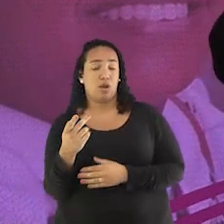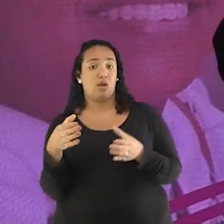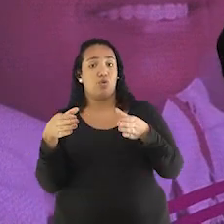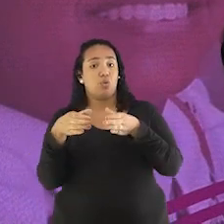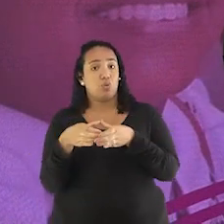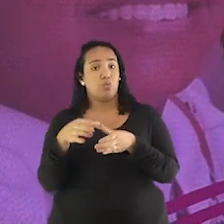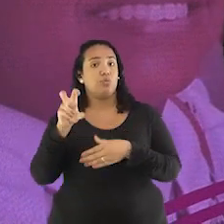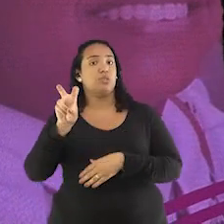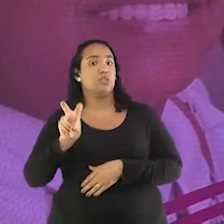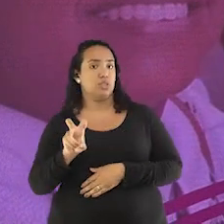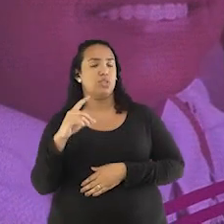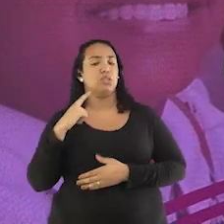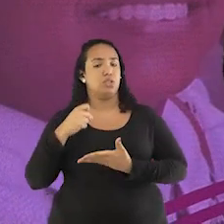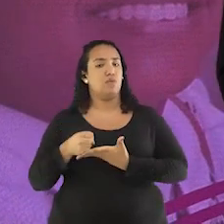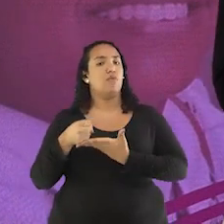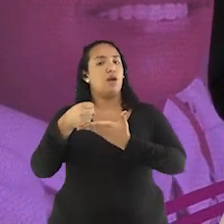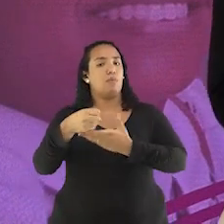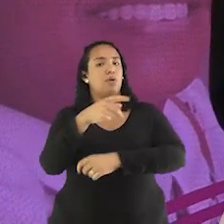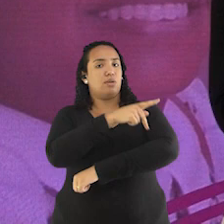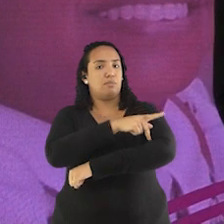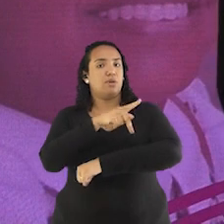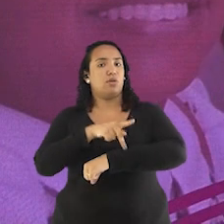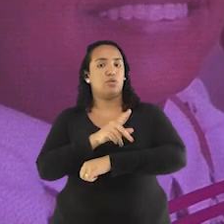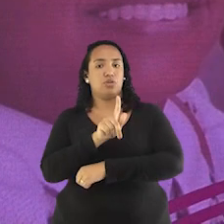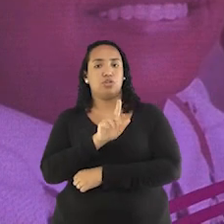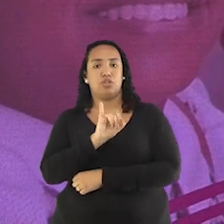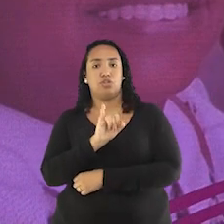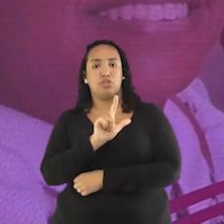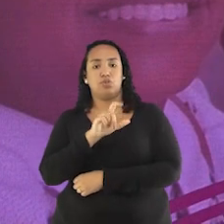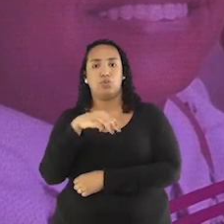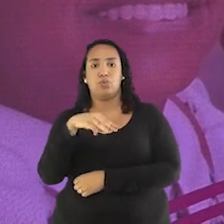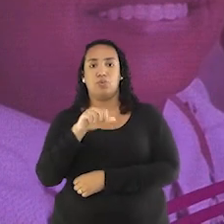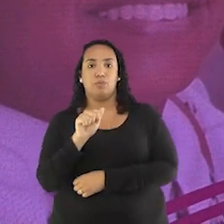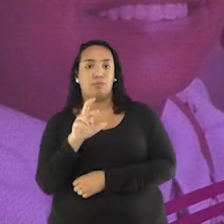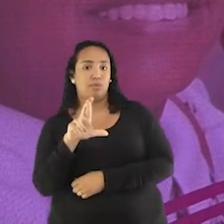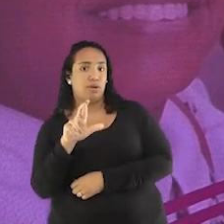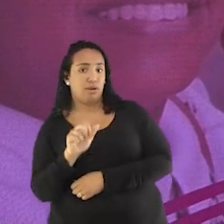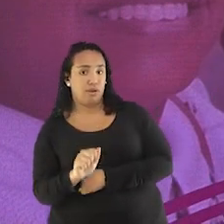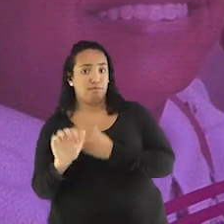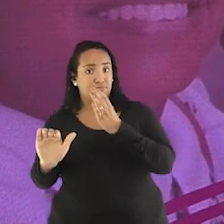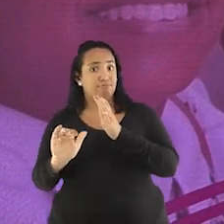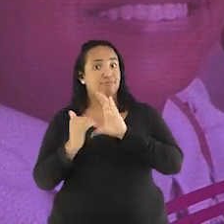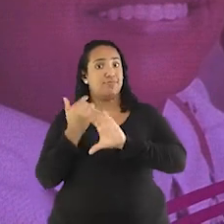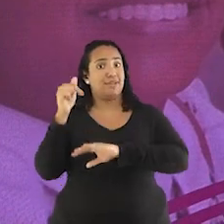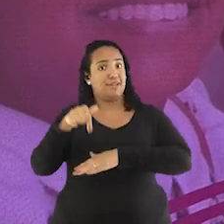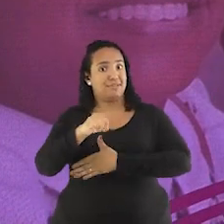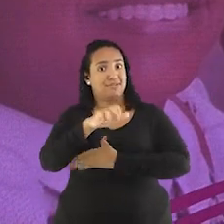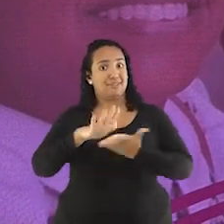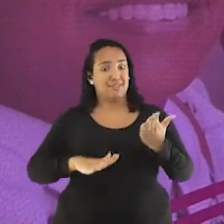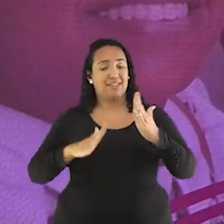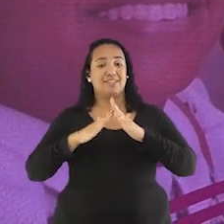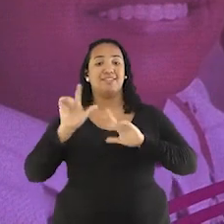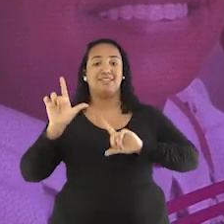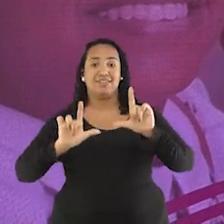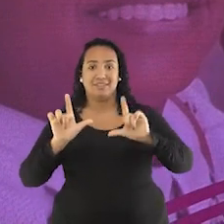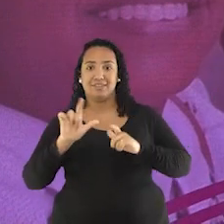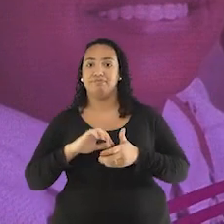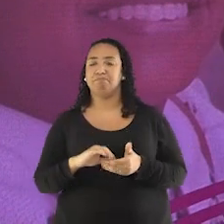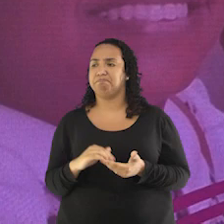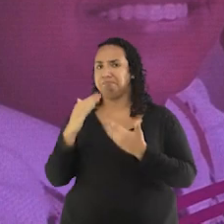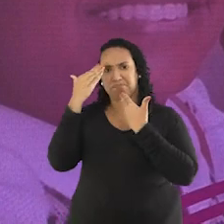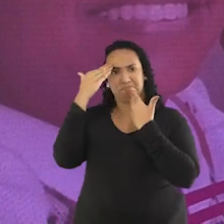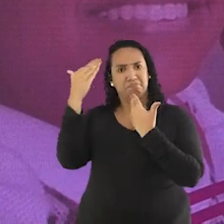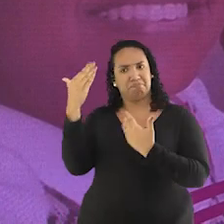e teve todo o apoio da pedagoga Gilmara, que entrou em contato com a gente aqui do Dever em Casa. Muito obrigado pelo